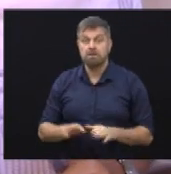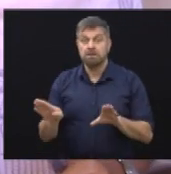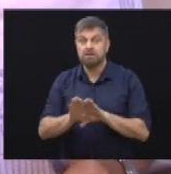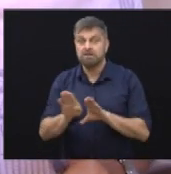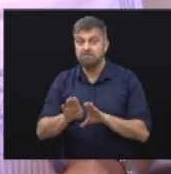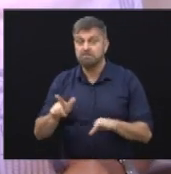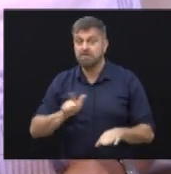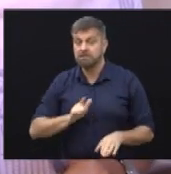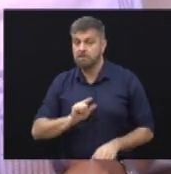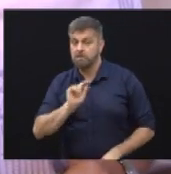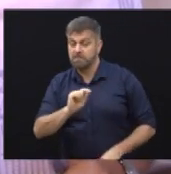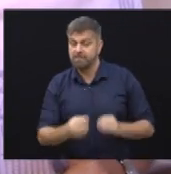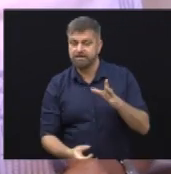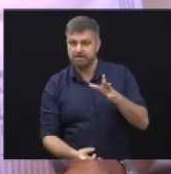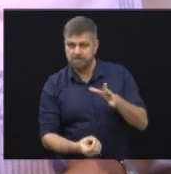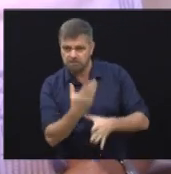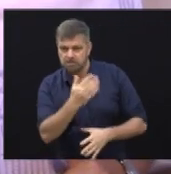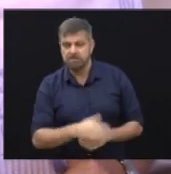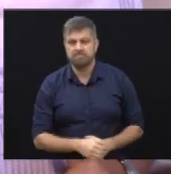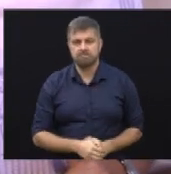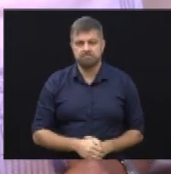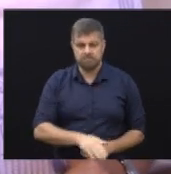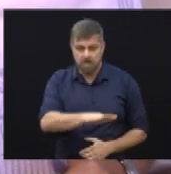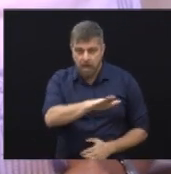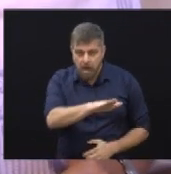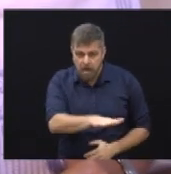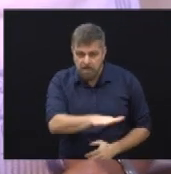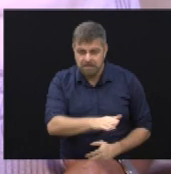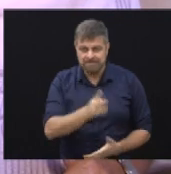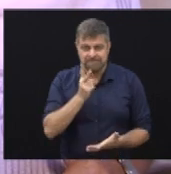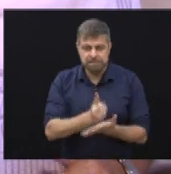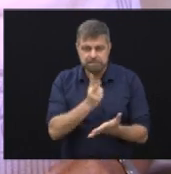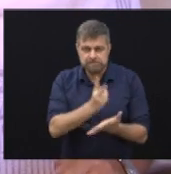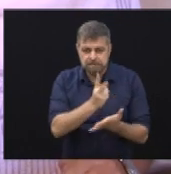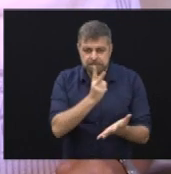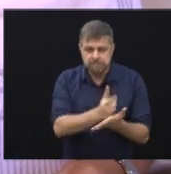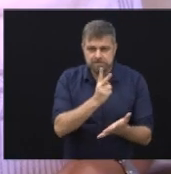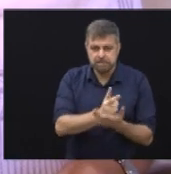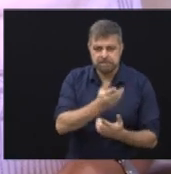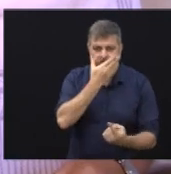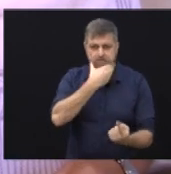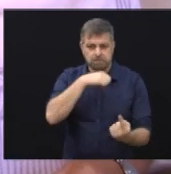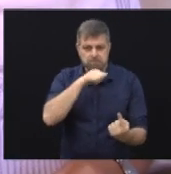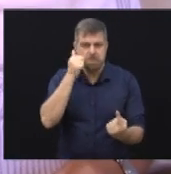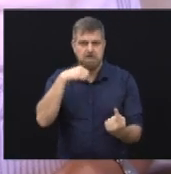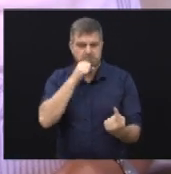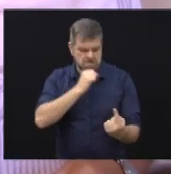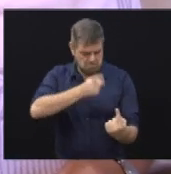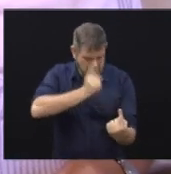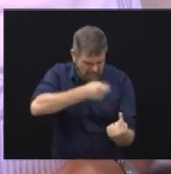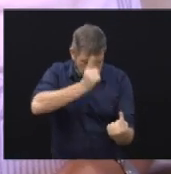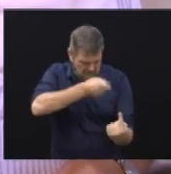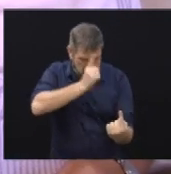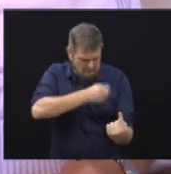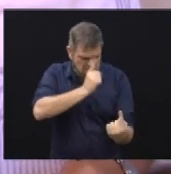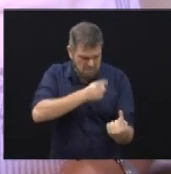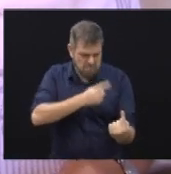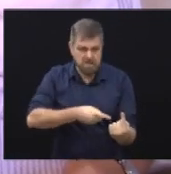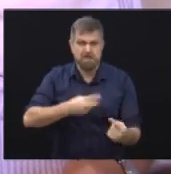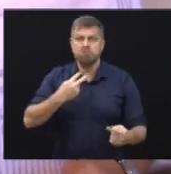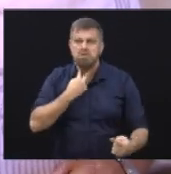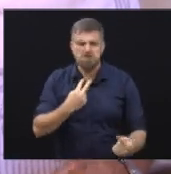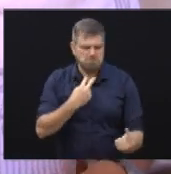o extremo que também ocorre, em que uma criança ela é extremamente